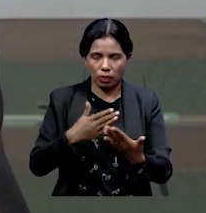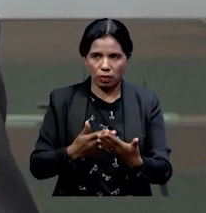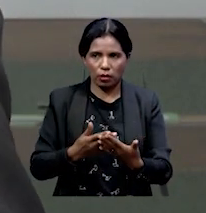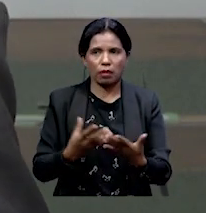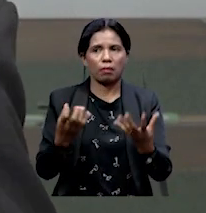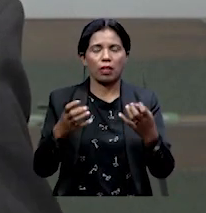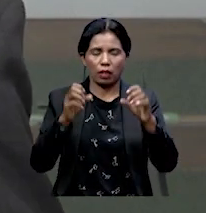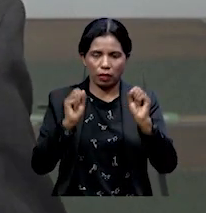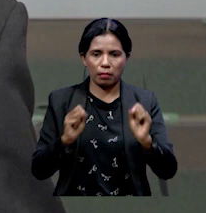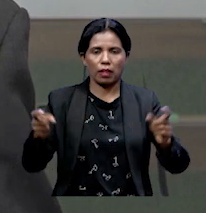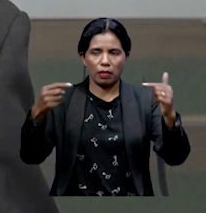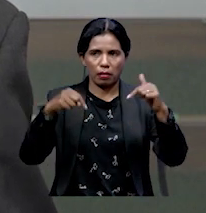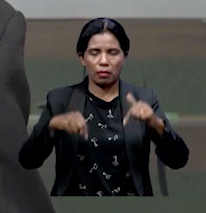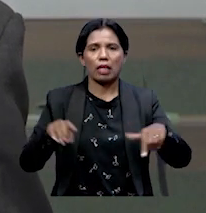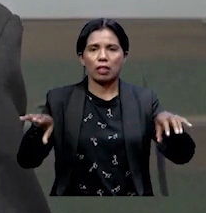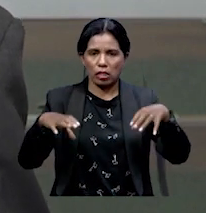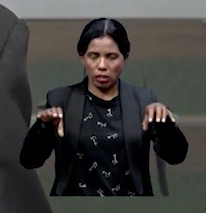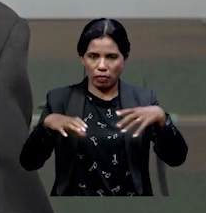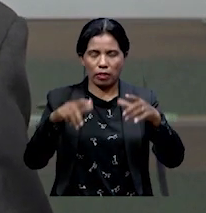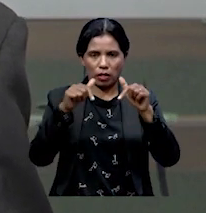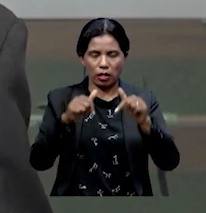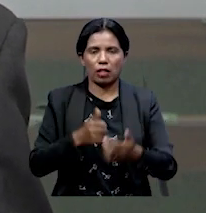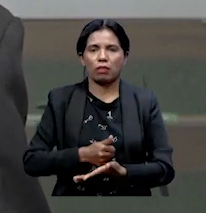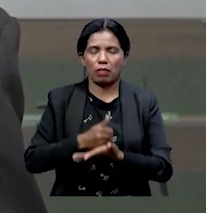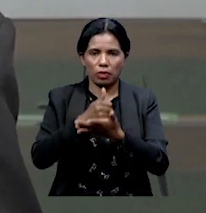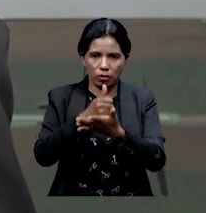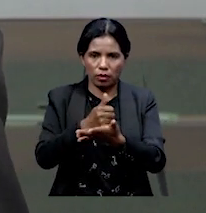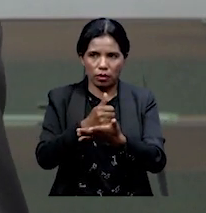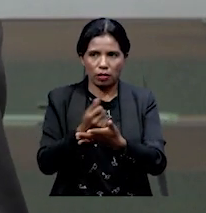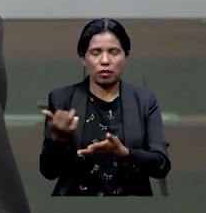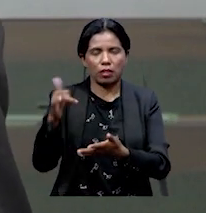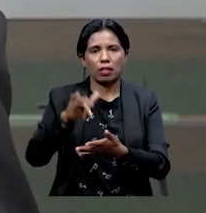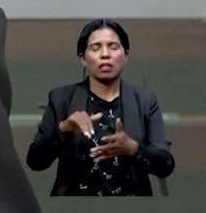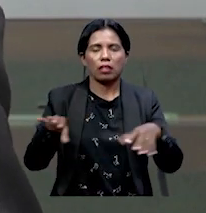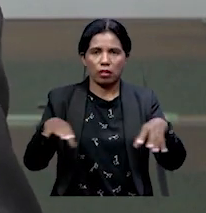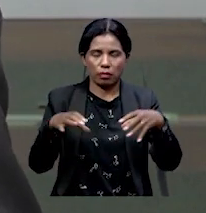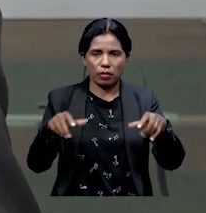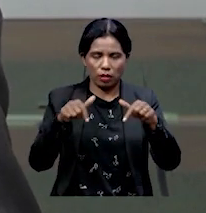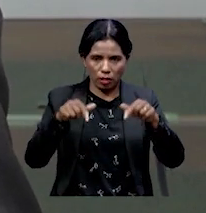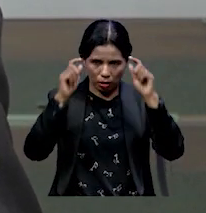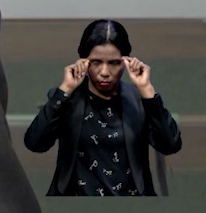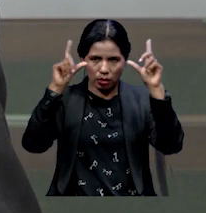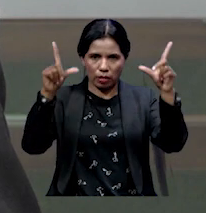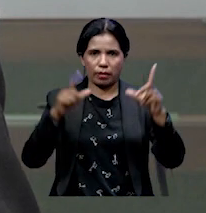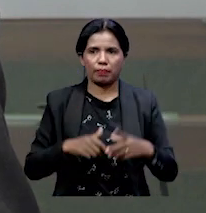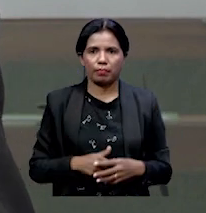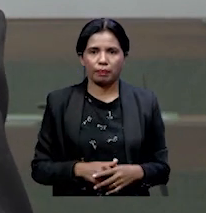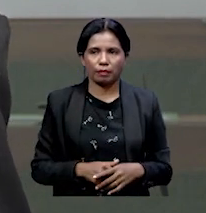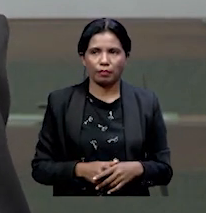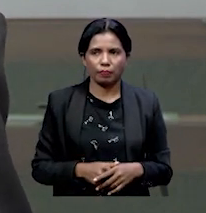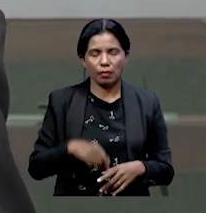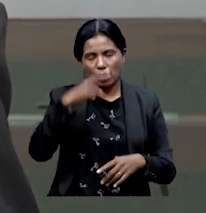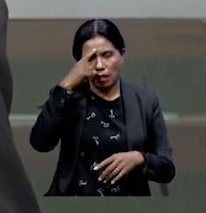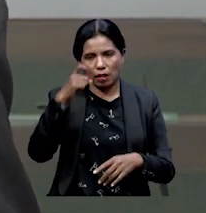para belecer serviço, facilita ser nebe serviço e Timor-Leste. Também é